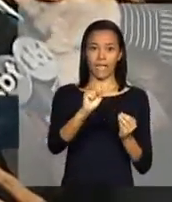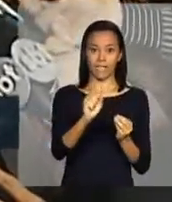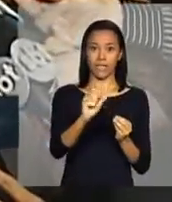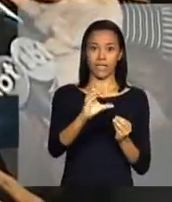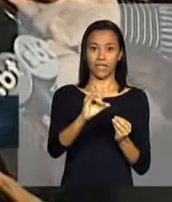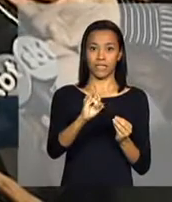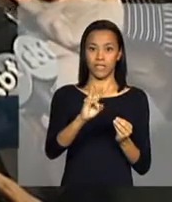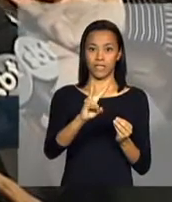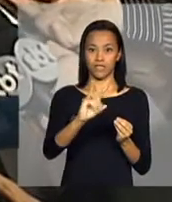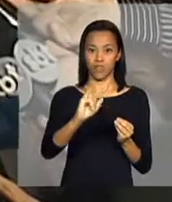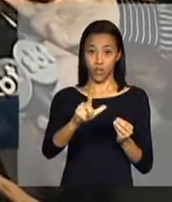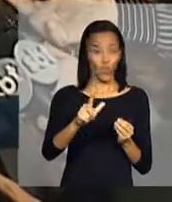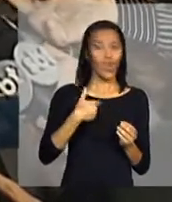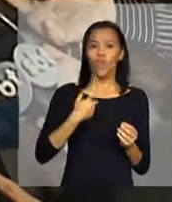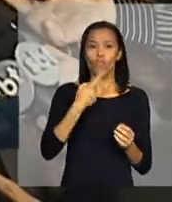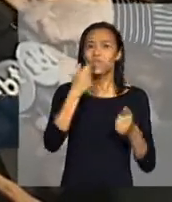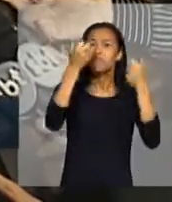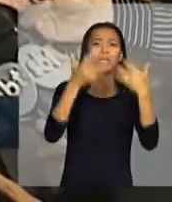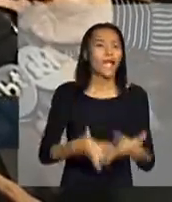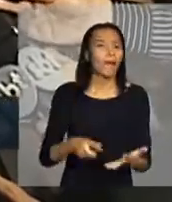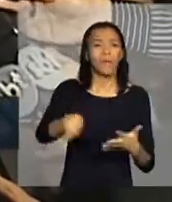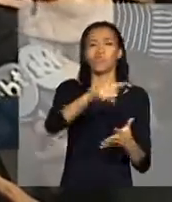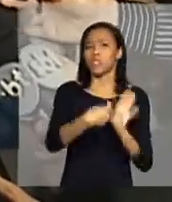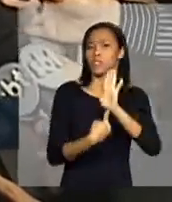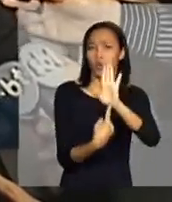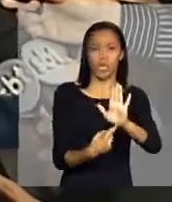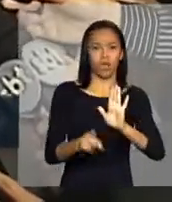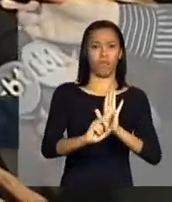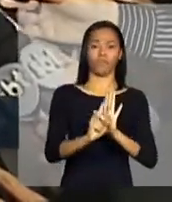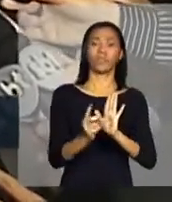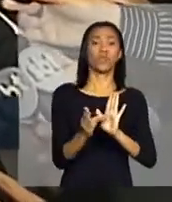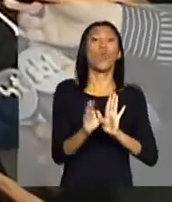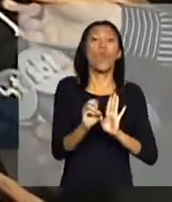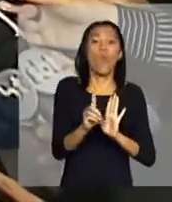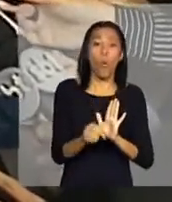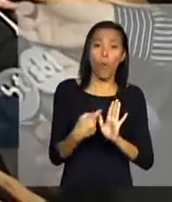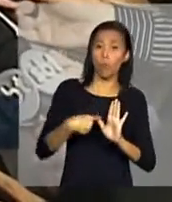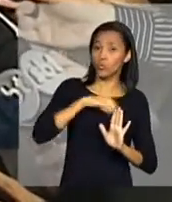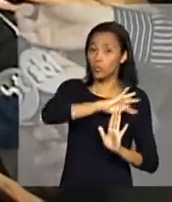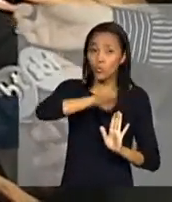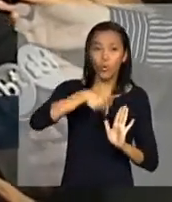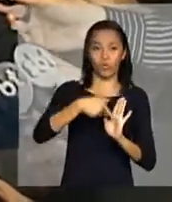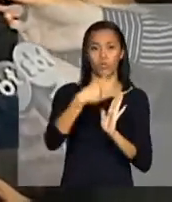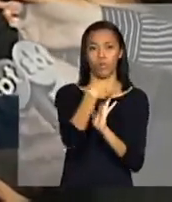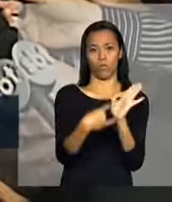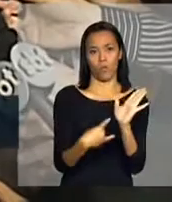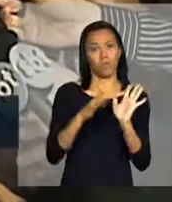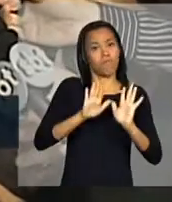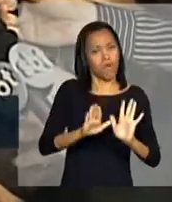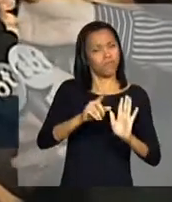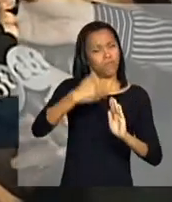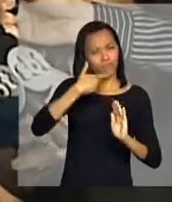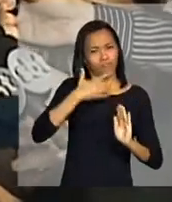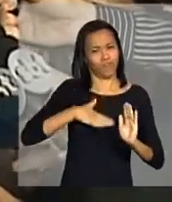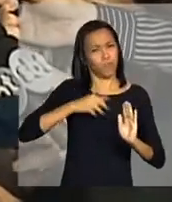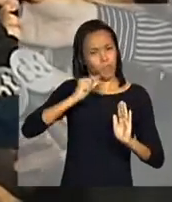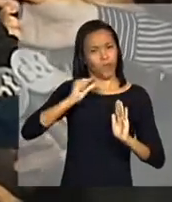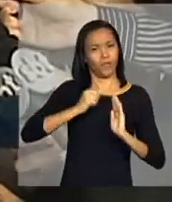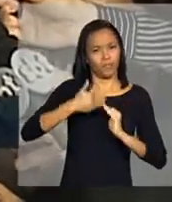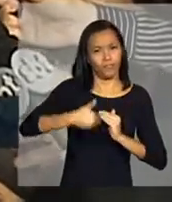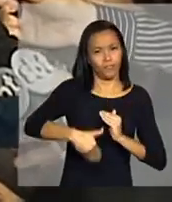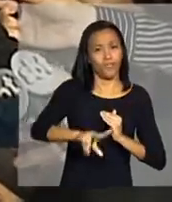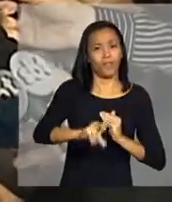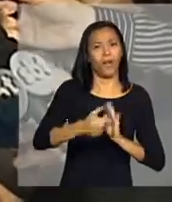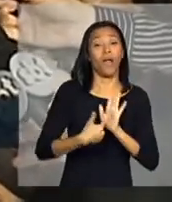ainda definir para vocês ou apresentar para vocês a formatação disso, mas em curto espaço de tempo nós poderemos estar